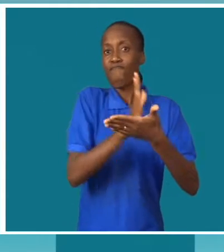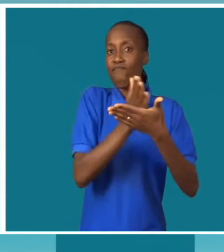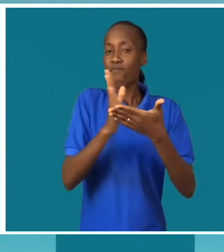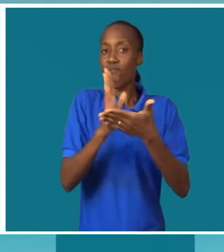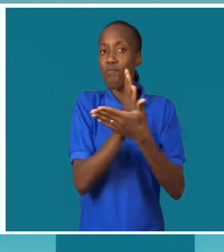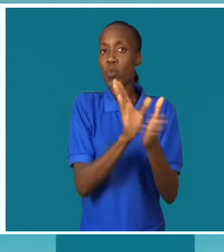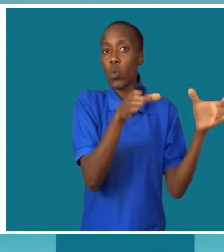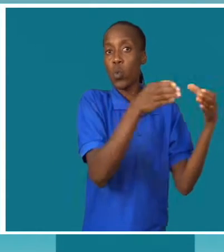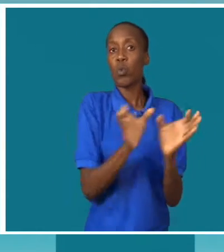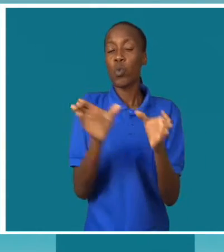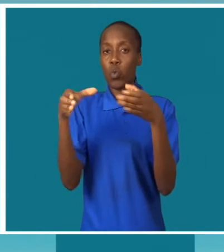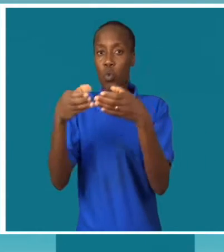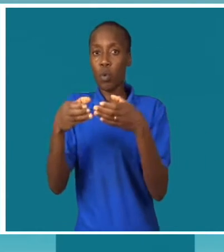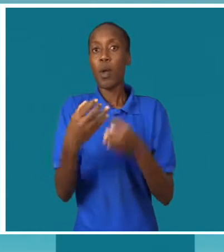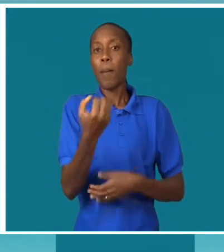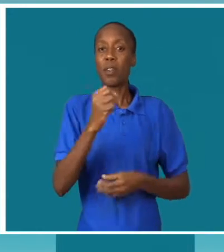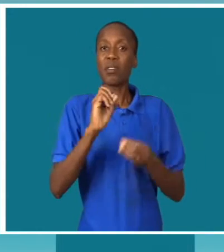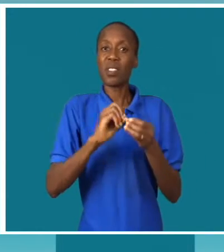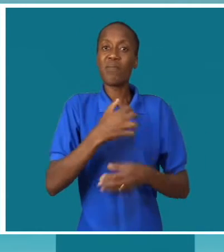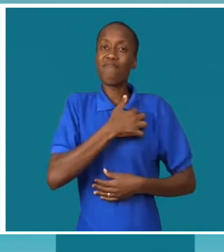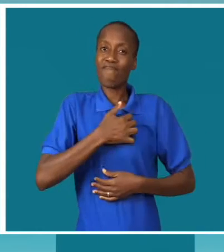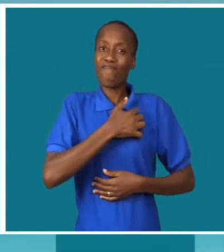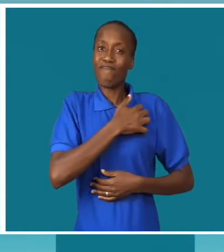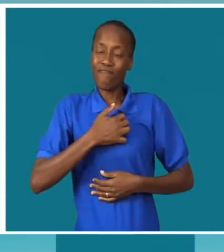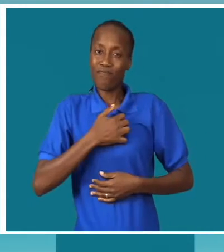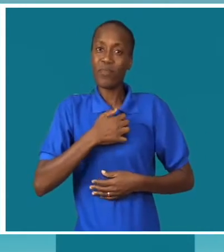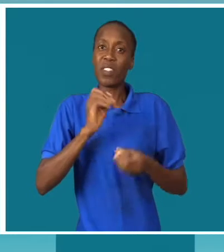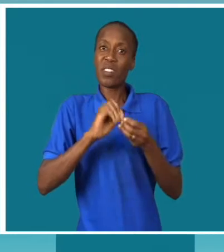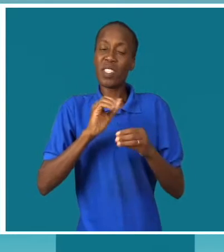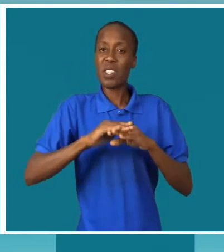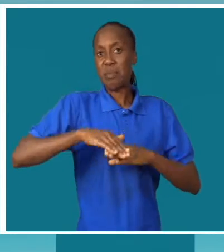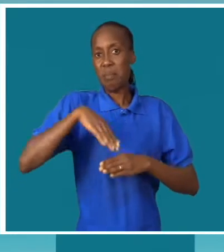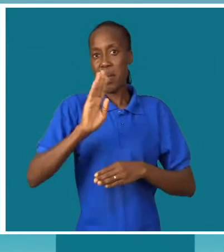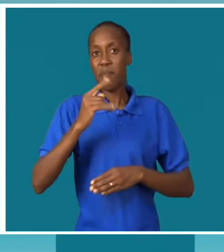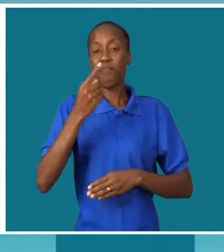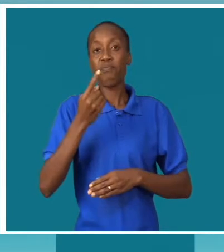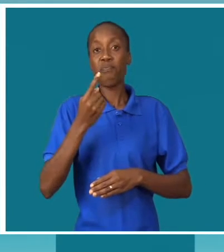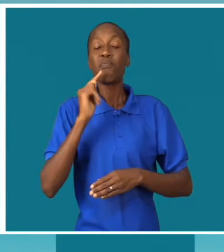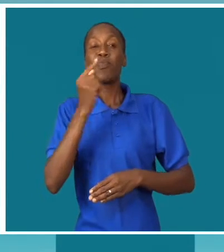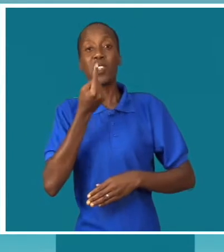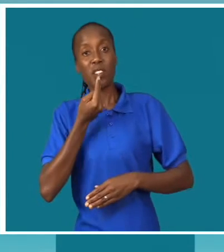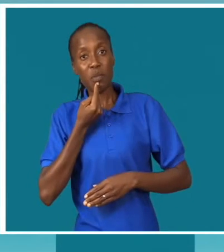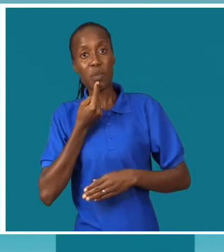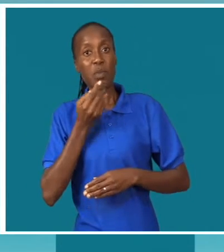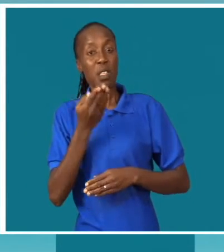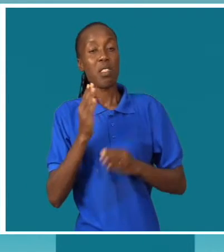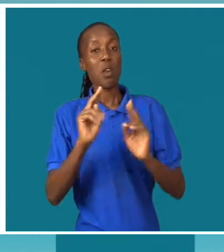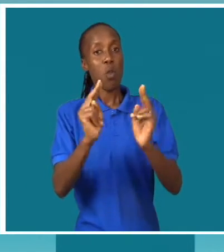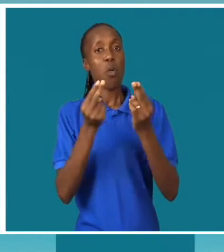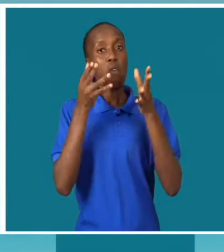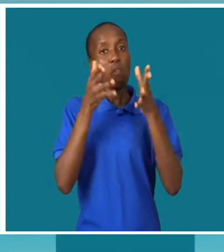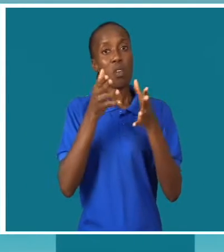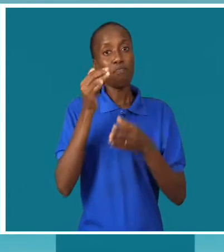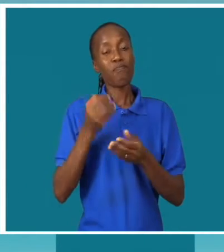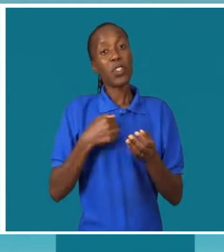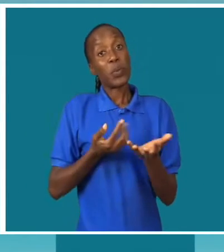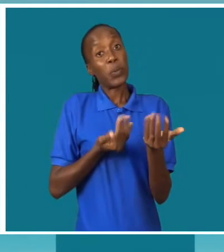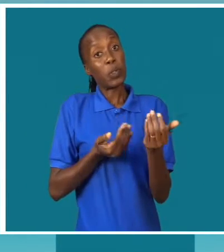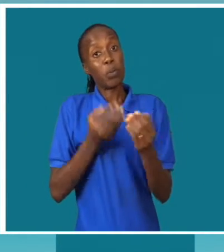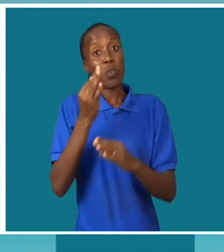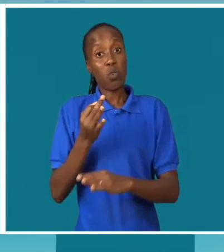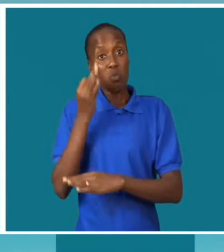E vamos tentar fazer o nosso máximo como Bahia, podemos responder a este novo figurino. Só espero que no